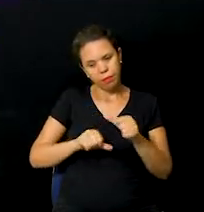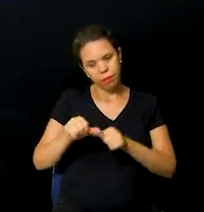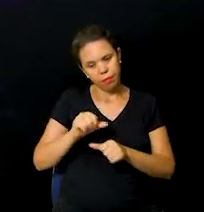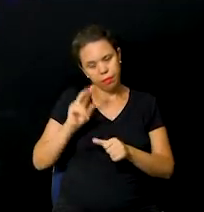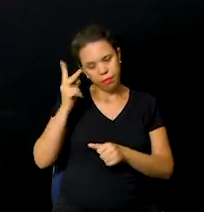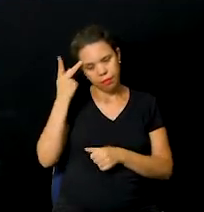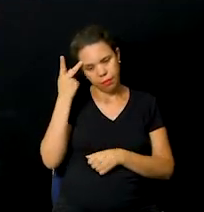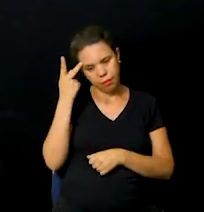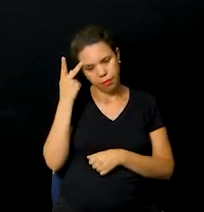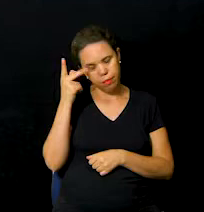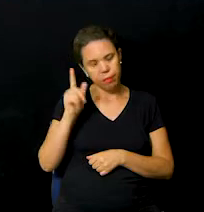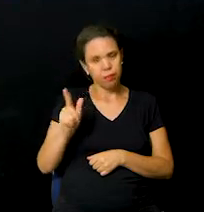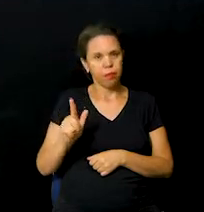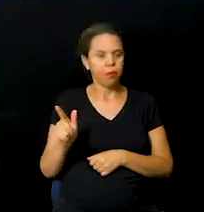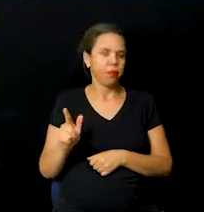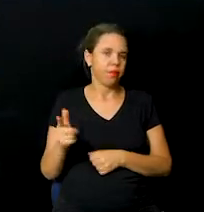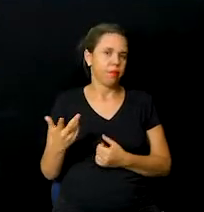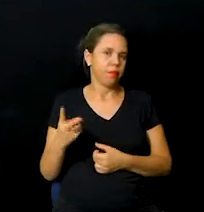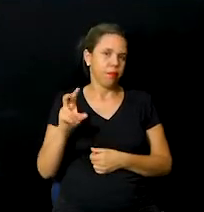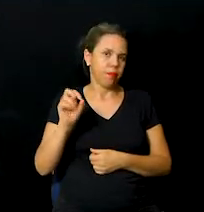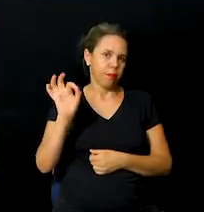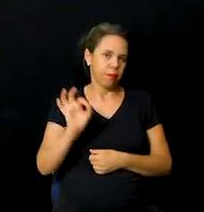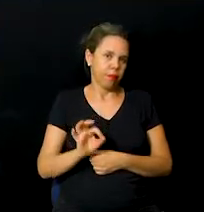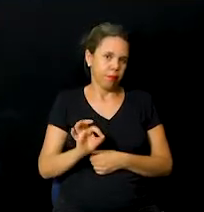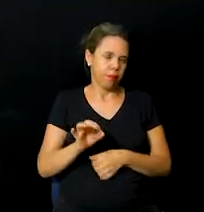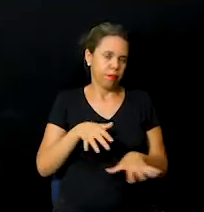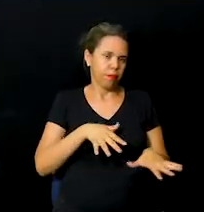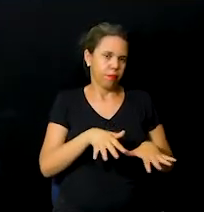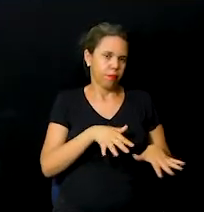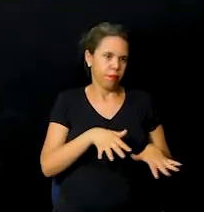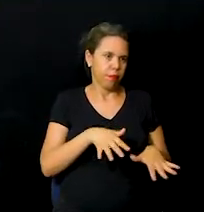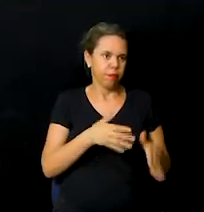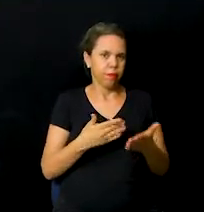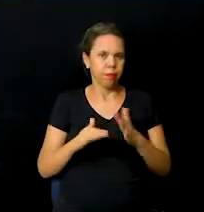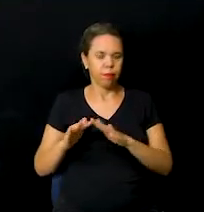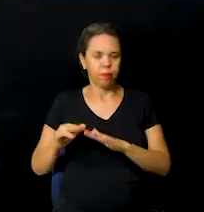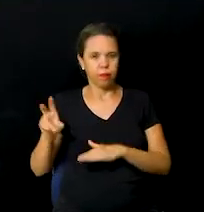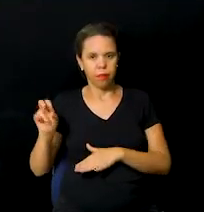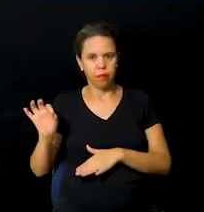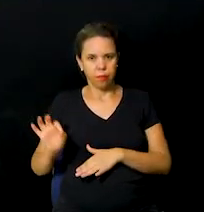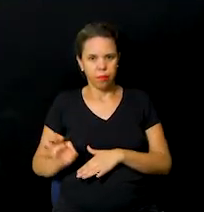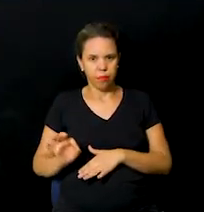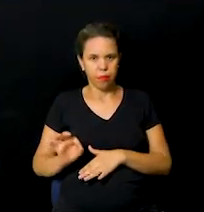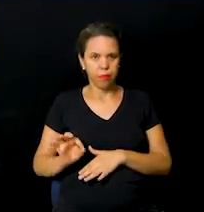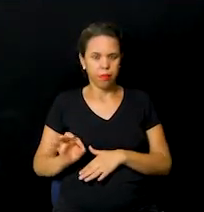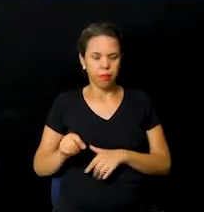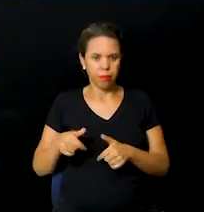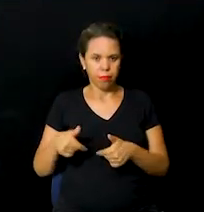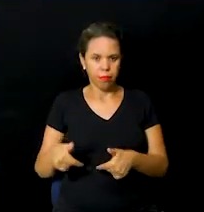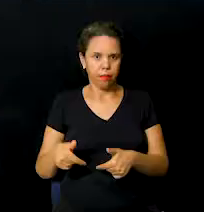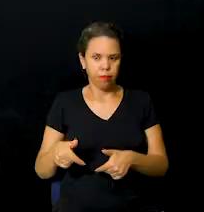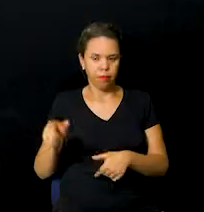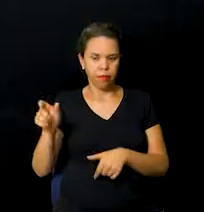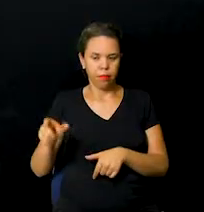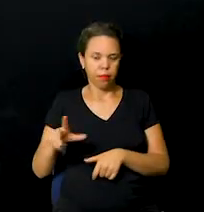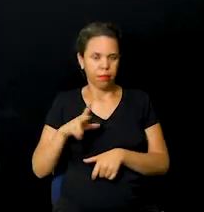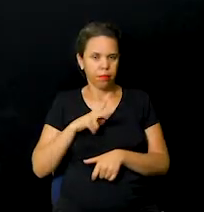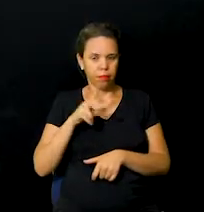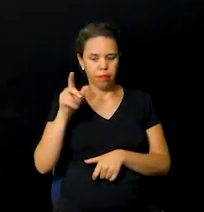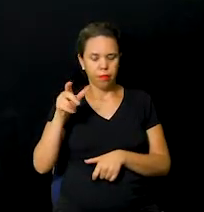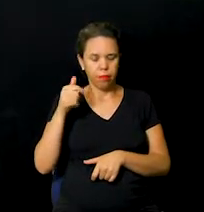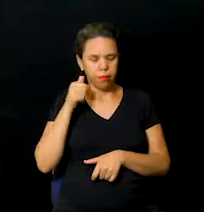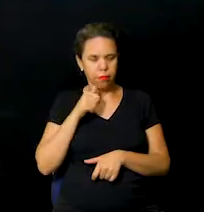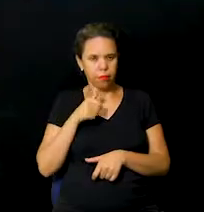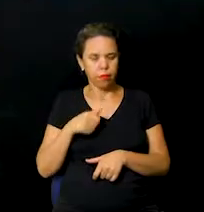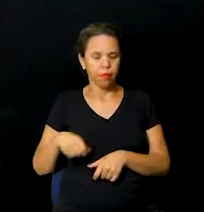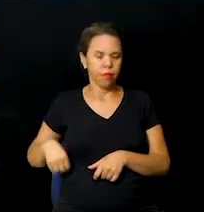na essência e mude essa chavinha. Que, claro, 50% é do movimento ou da escola e 50% é da iniciativa